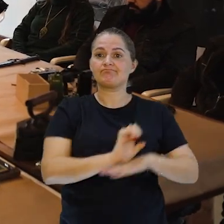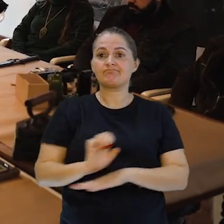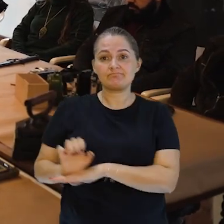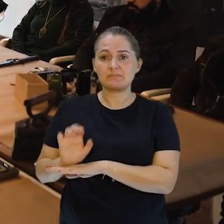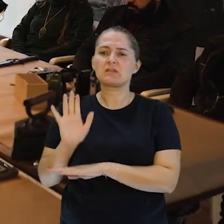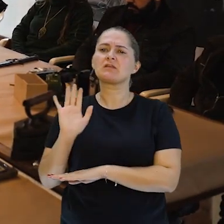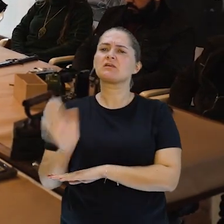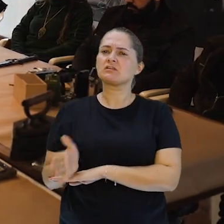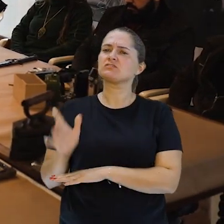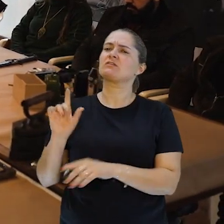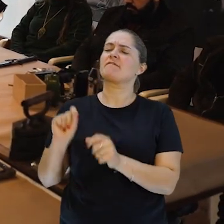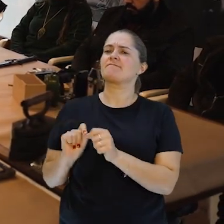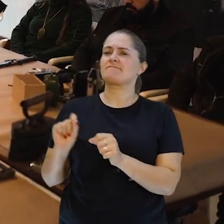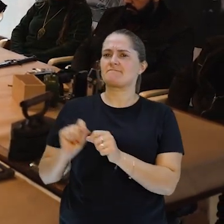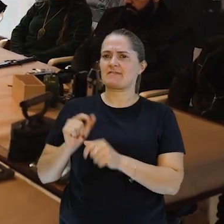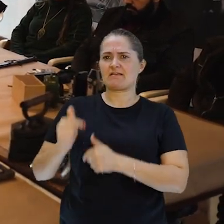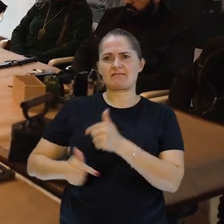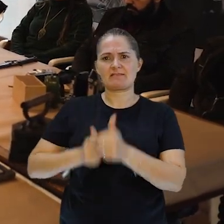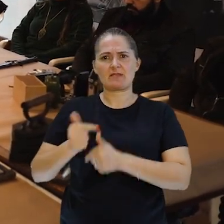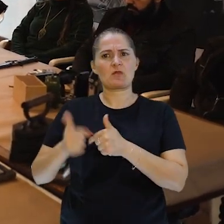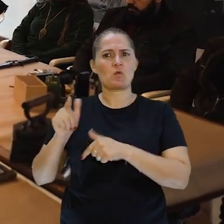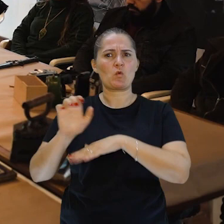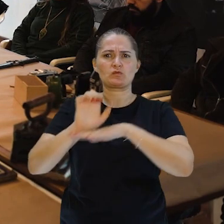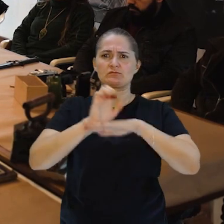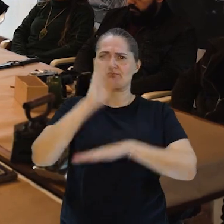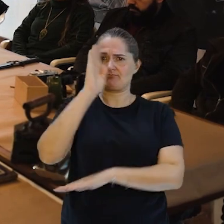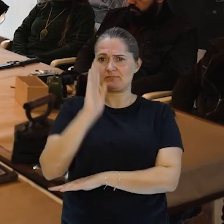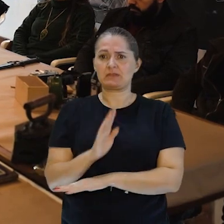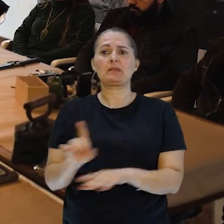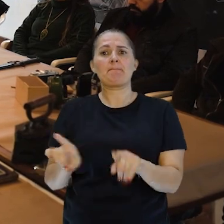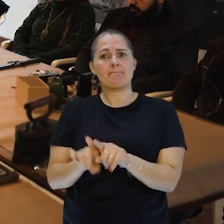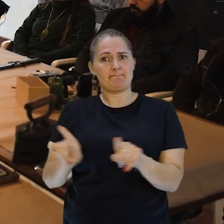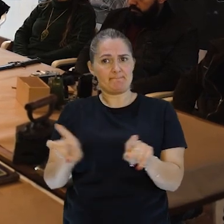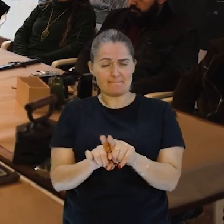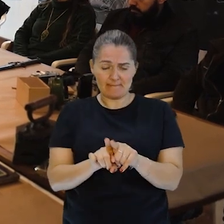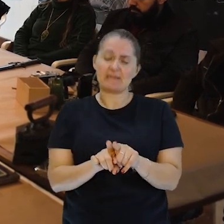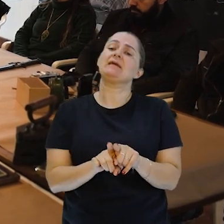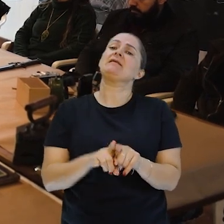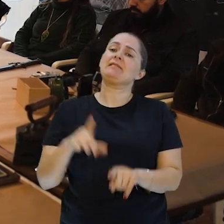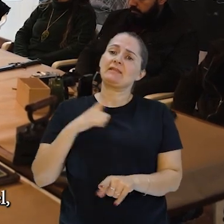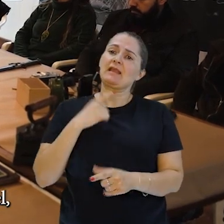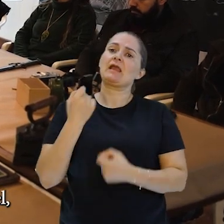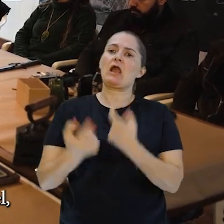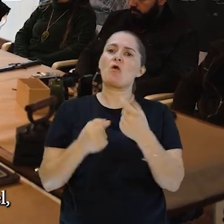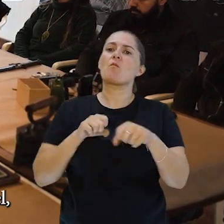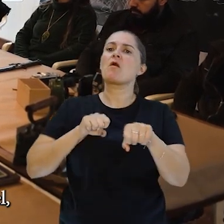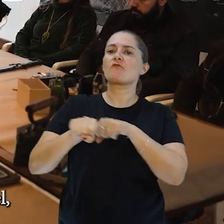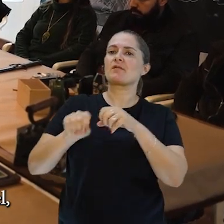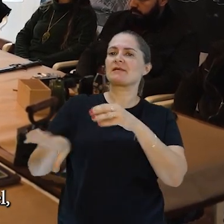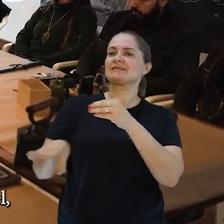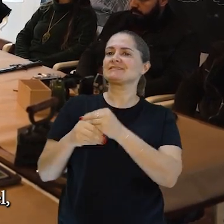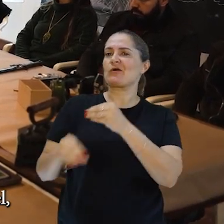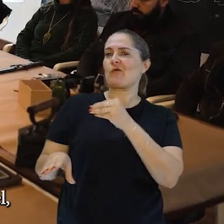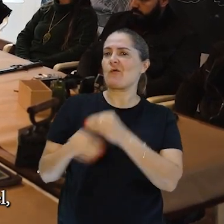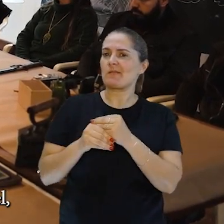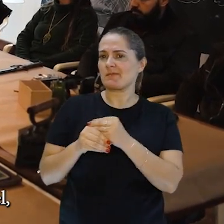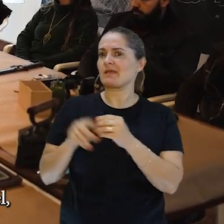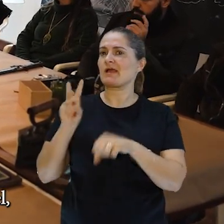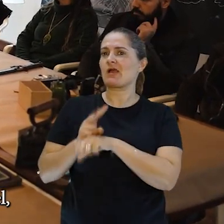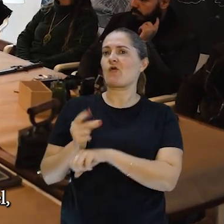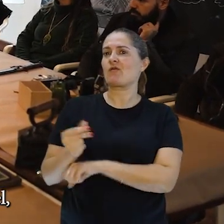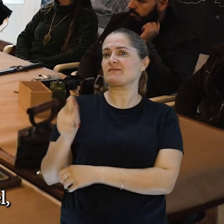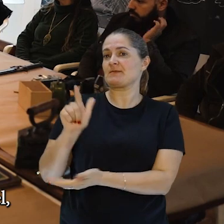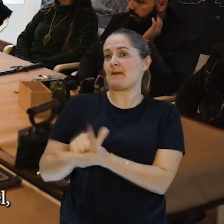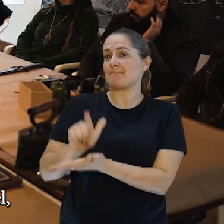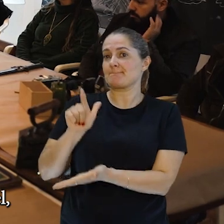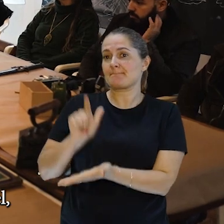estados, né? Já fez trabalhos em outros estados do Brasil. Ele também tem algumas formações complementares,